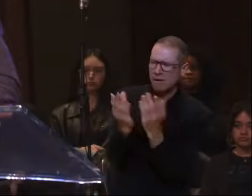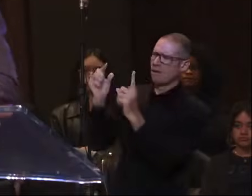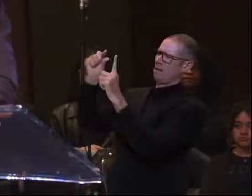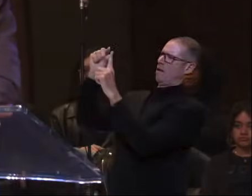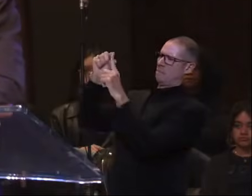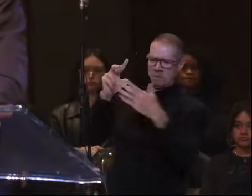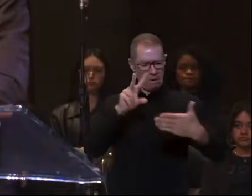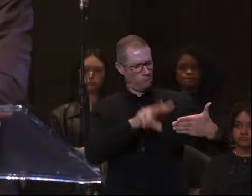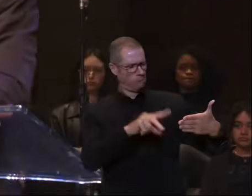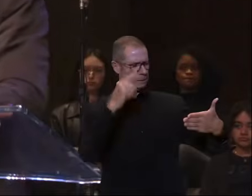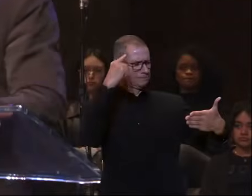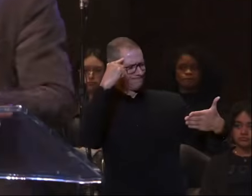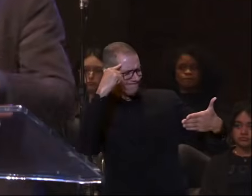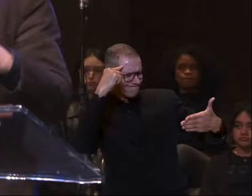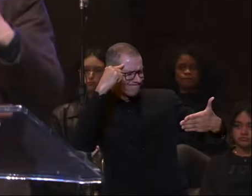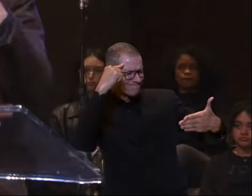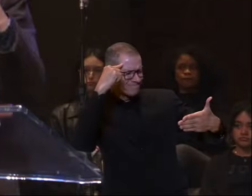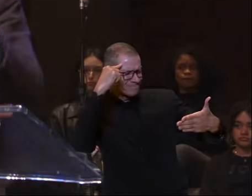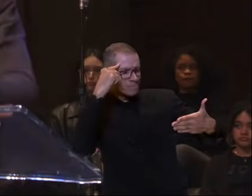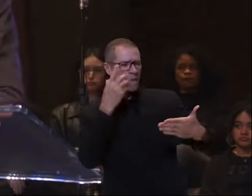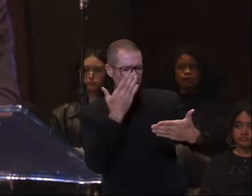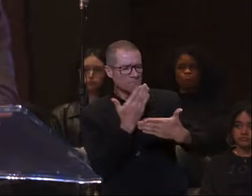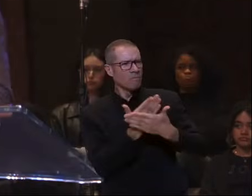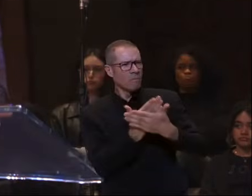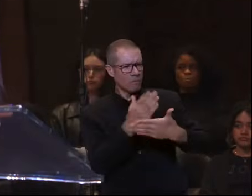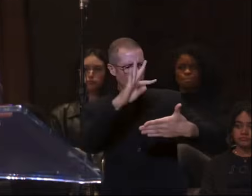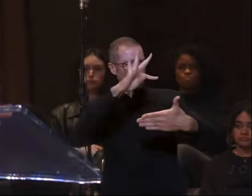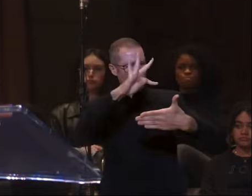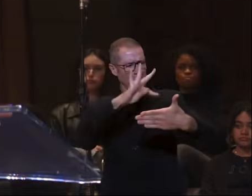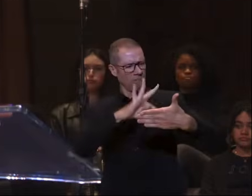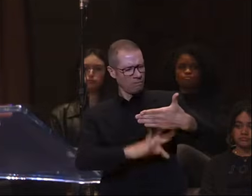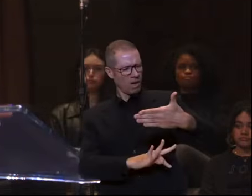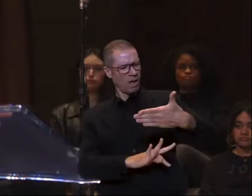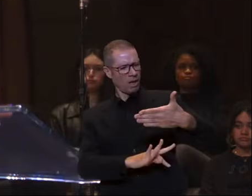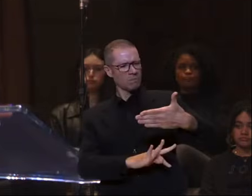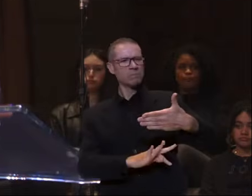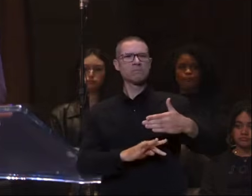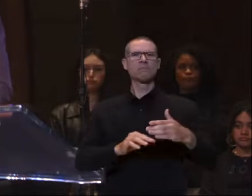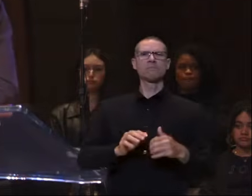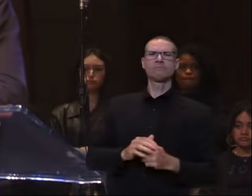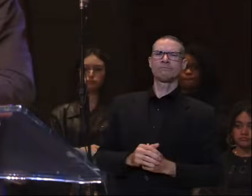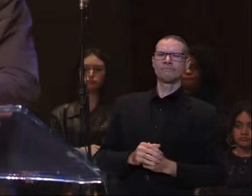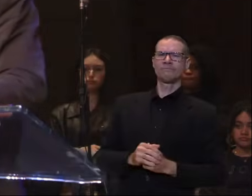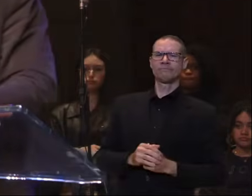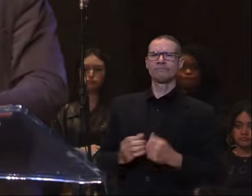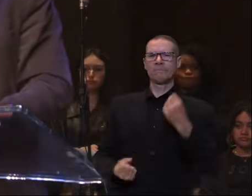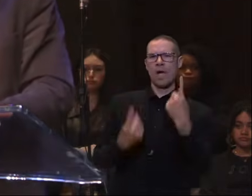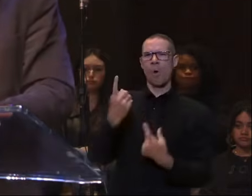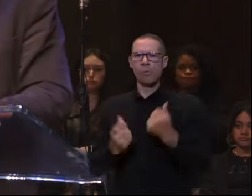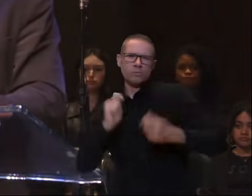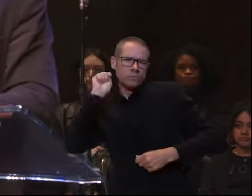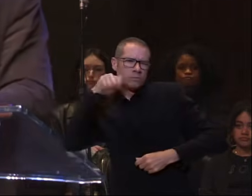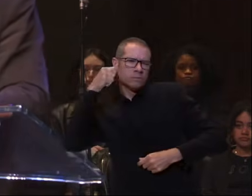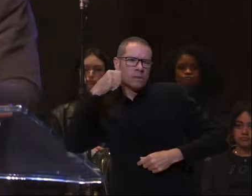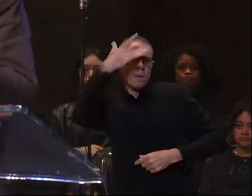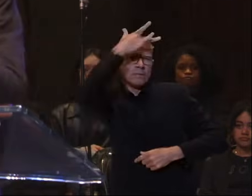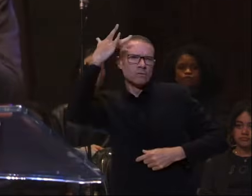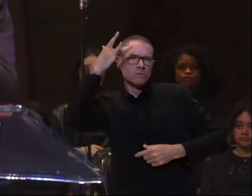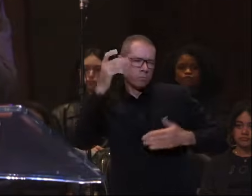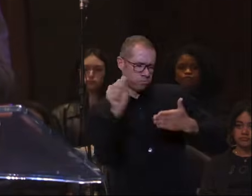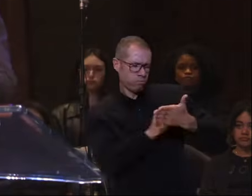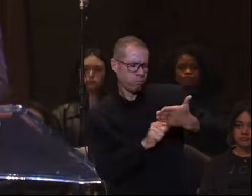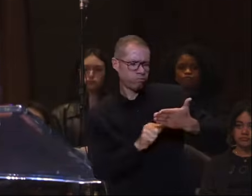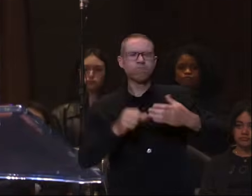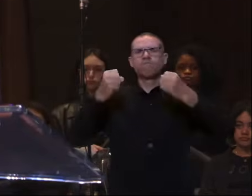falando aqui? E estudando esse texto e esse termo, um dos autores que me